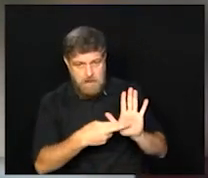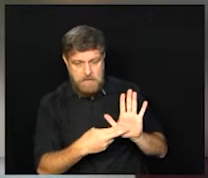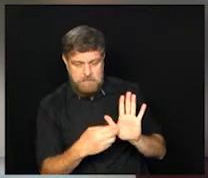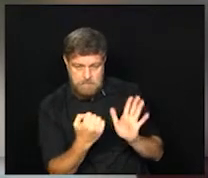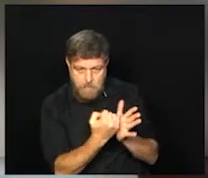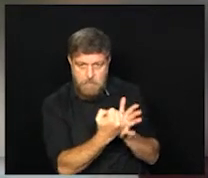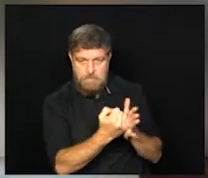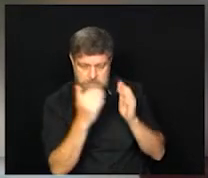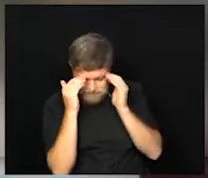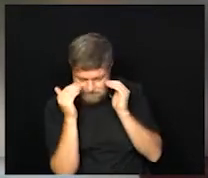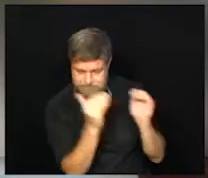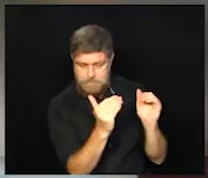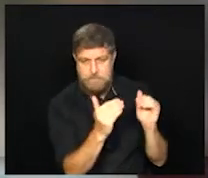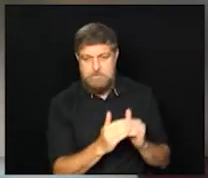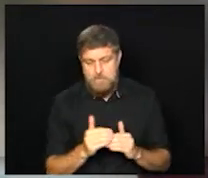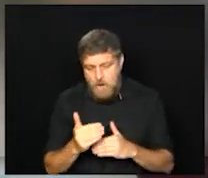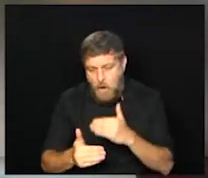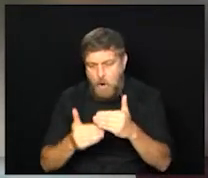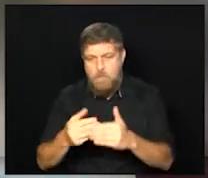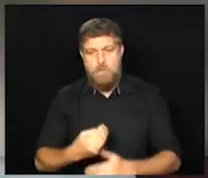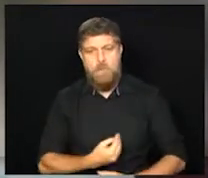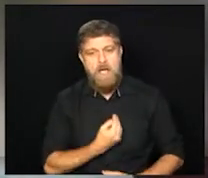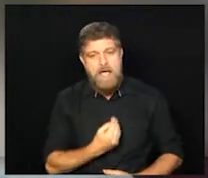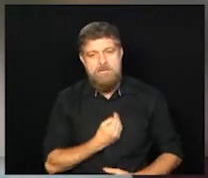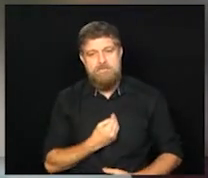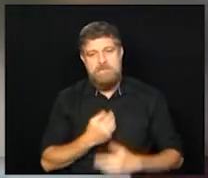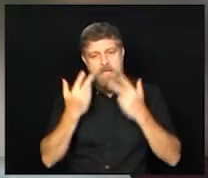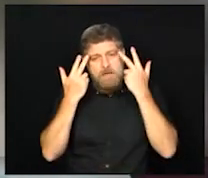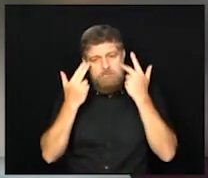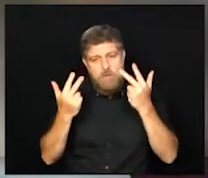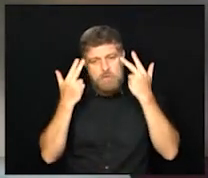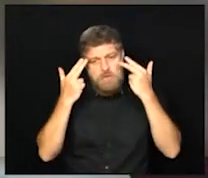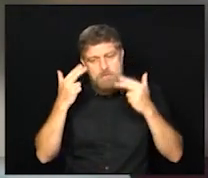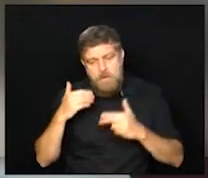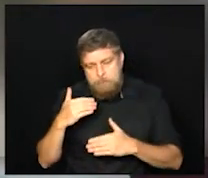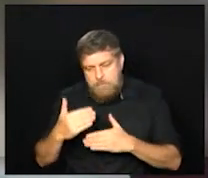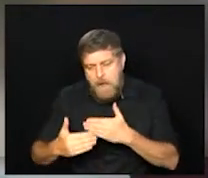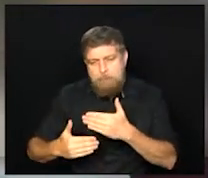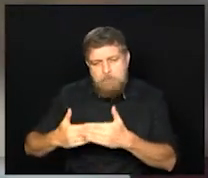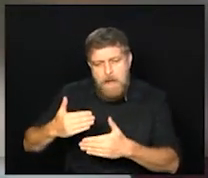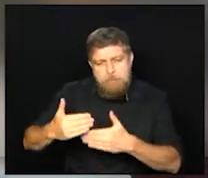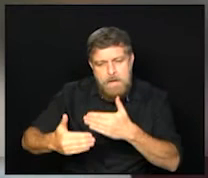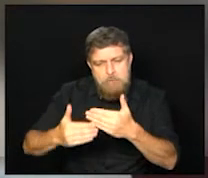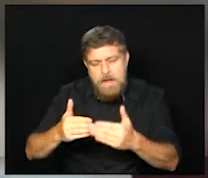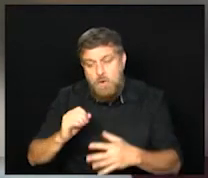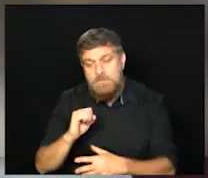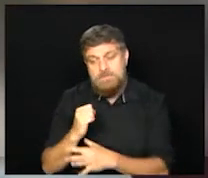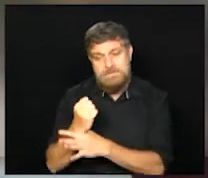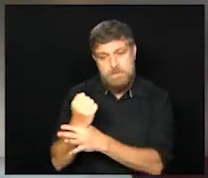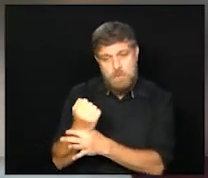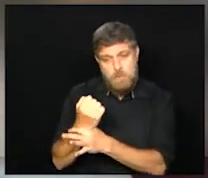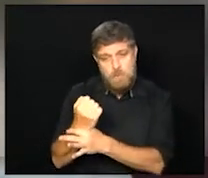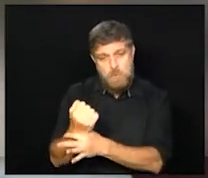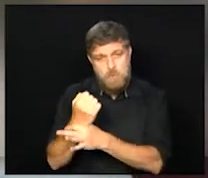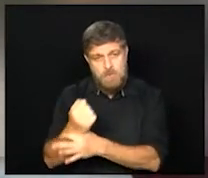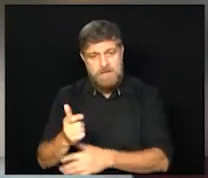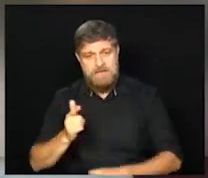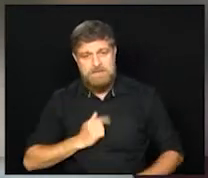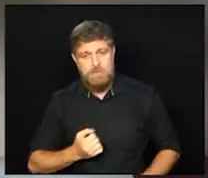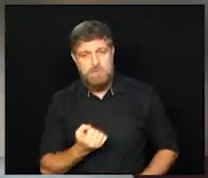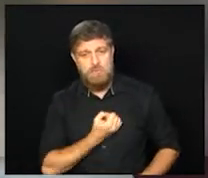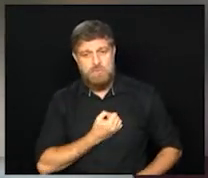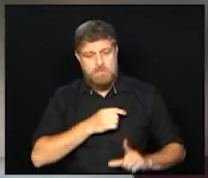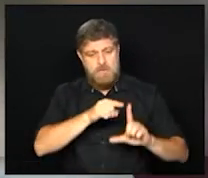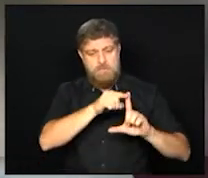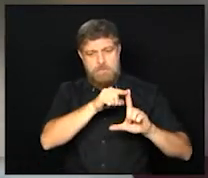protocolos. Mas aos poucos a vida vai retornando à sua normalidade de forma segura, com a redução